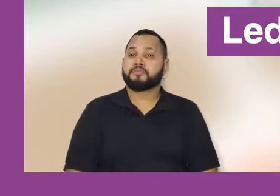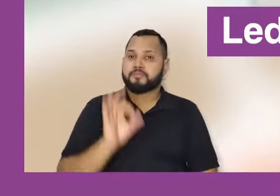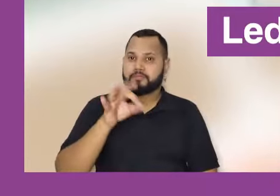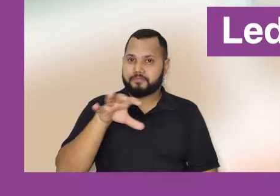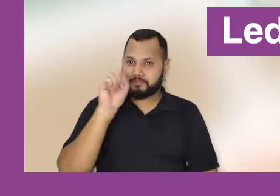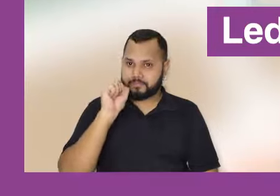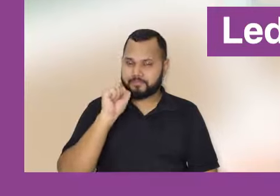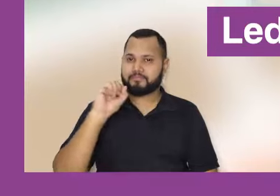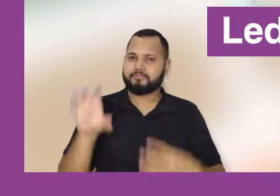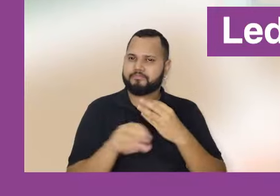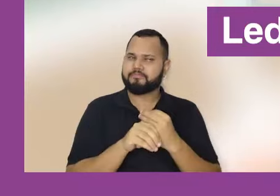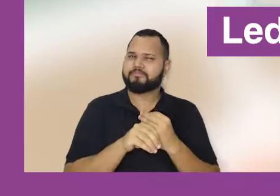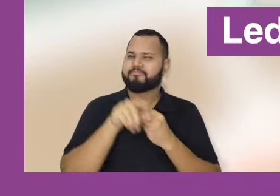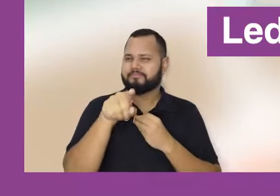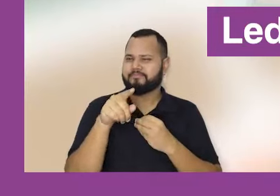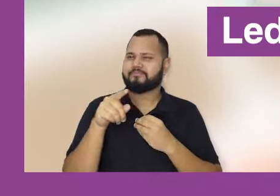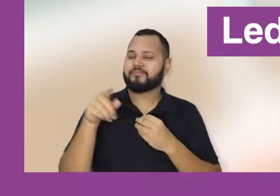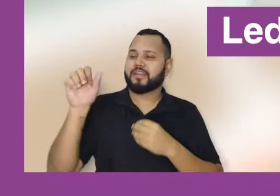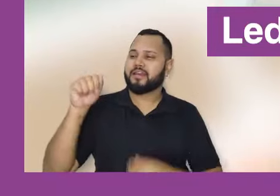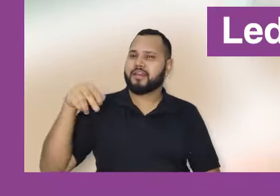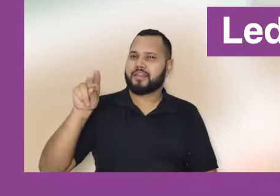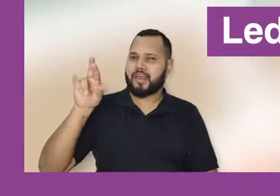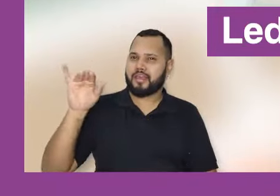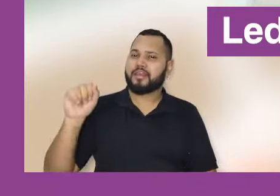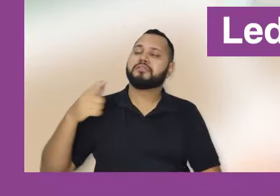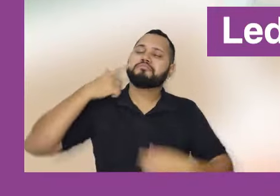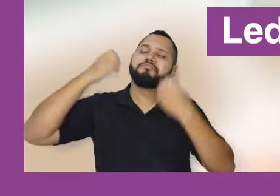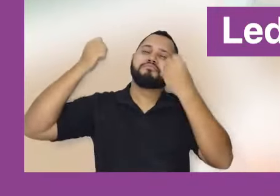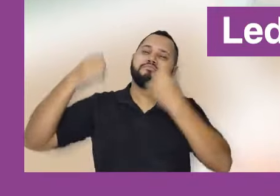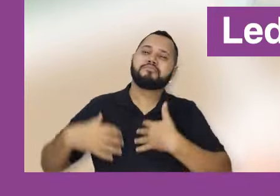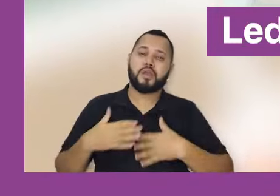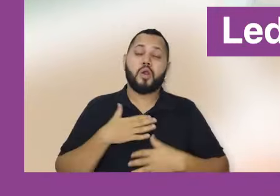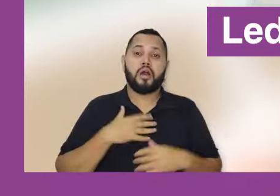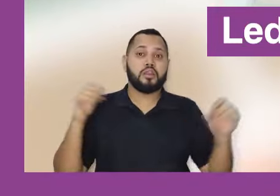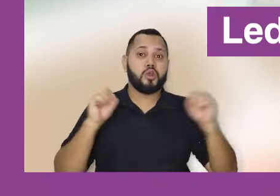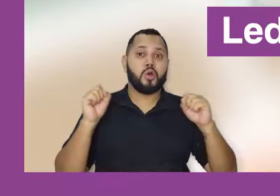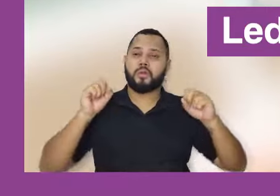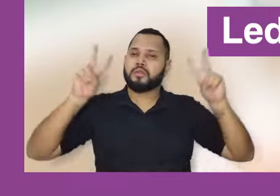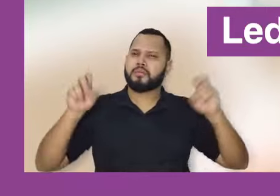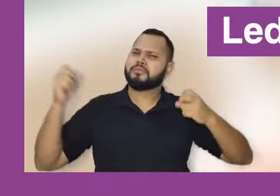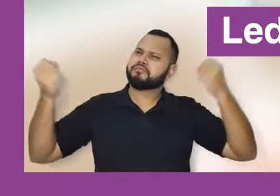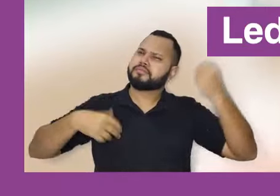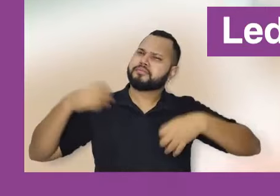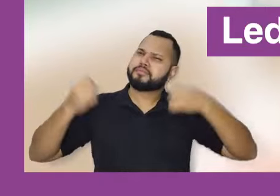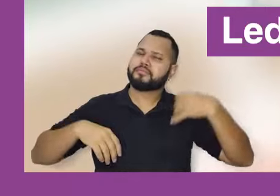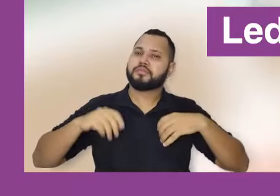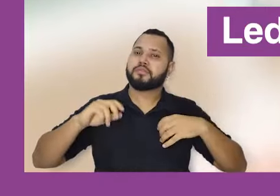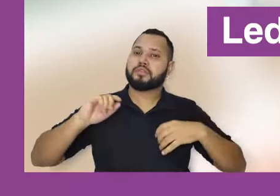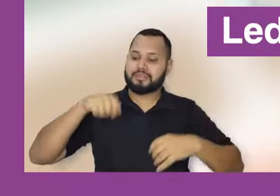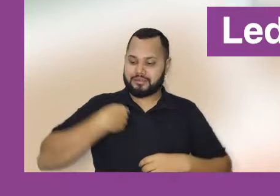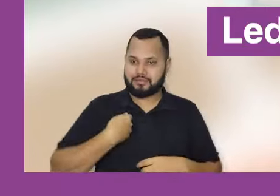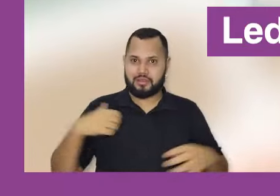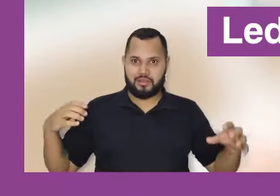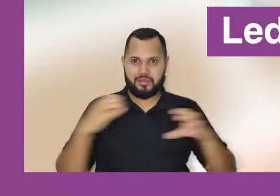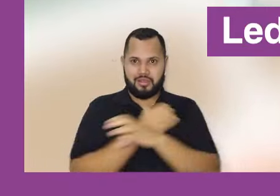esse Gancho e fazer uma provocação para Andreia porque eu adoro esse tema eu ouvi ela falar quando a gente fala do ser